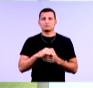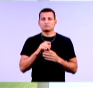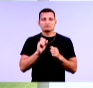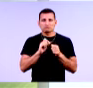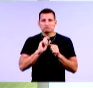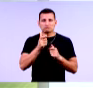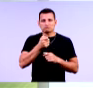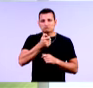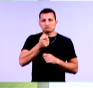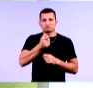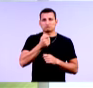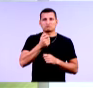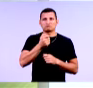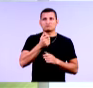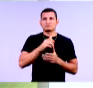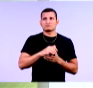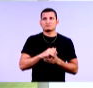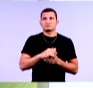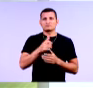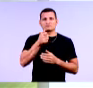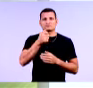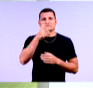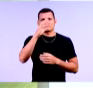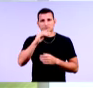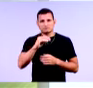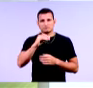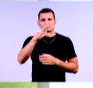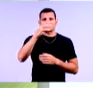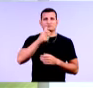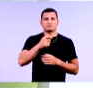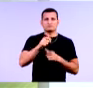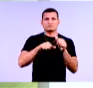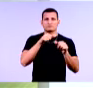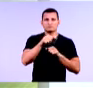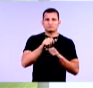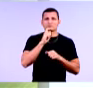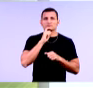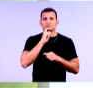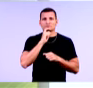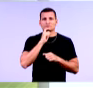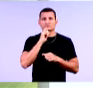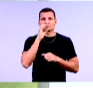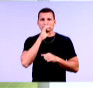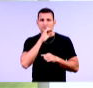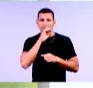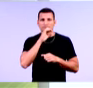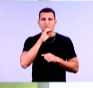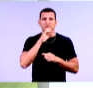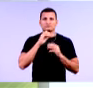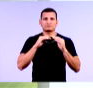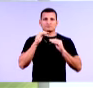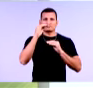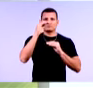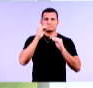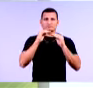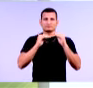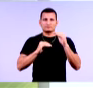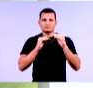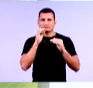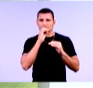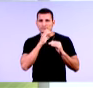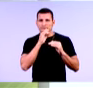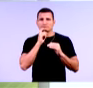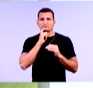faz. Então, ele setar time, desligar, ligar, mudar a temperatura para cima, mudar a temperatura para baixo, setar a temperatura para determinado